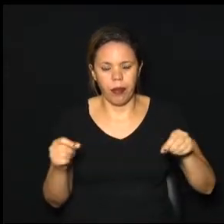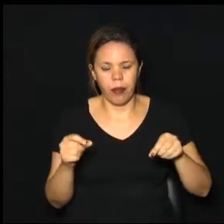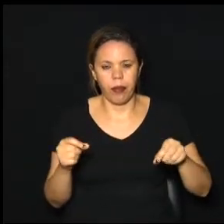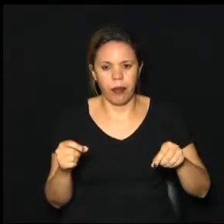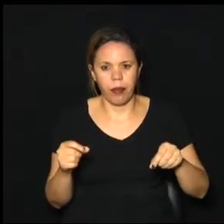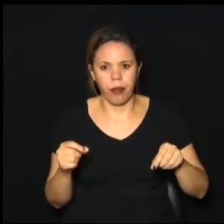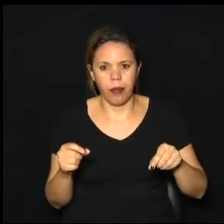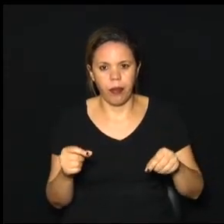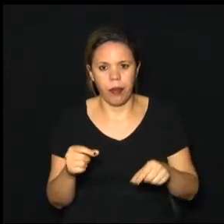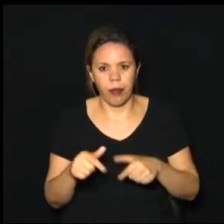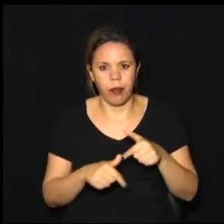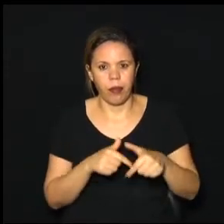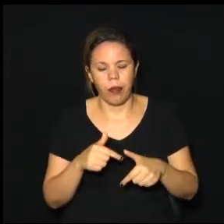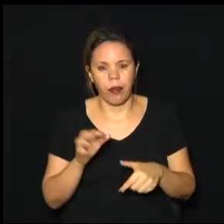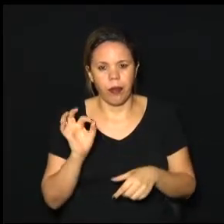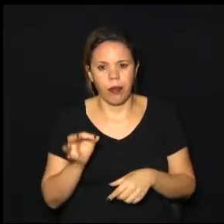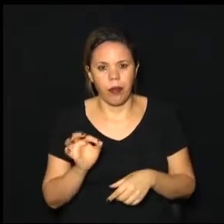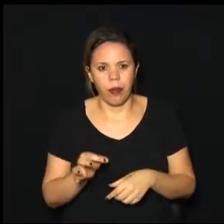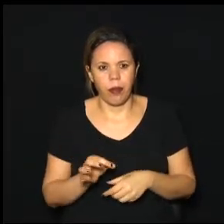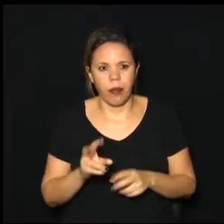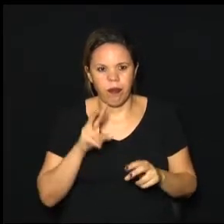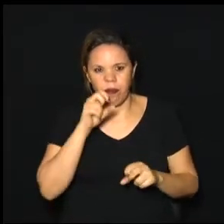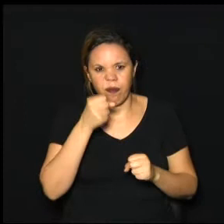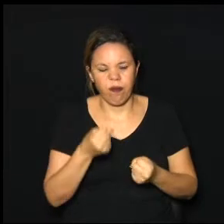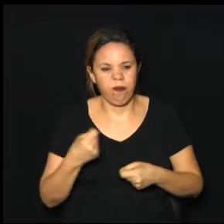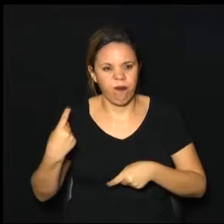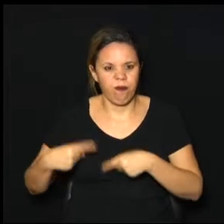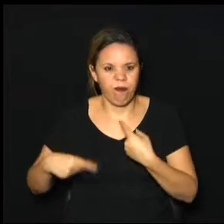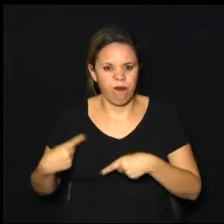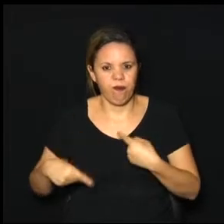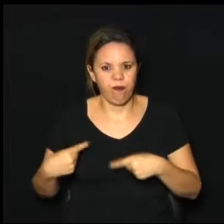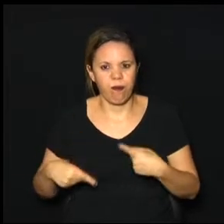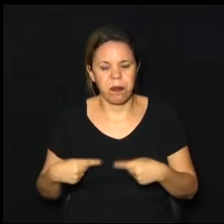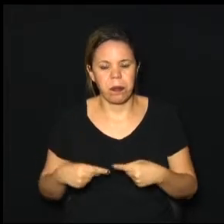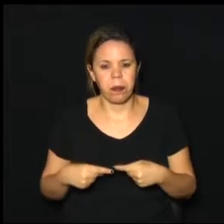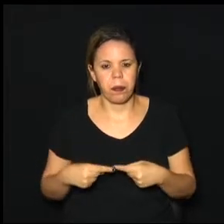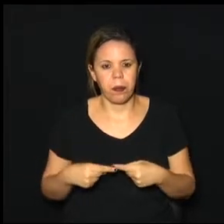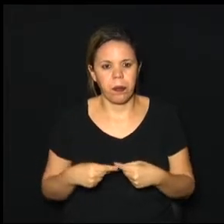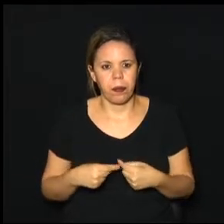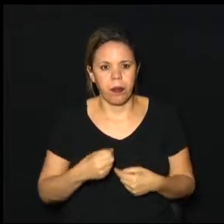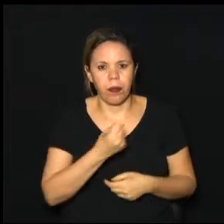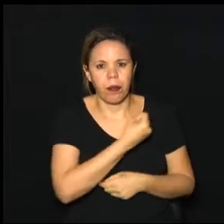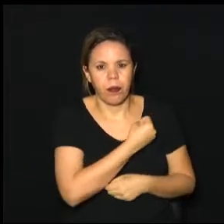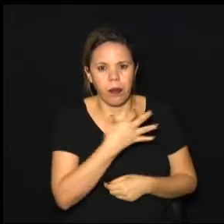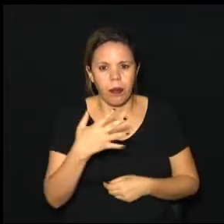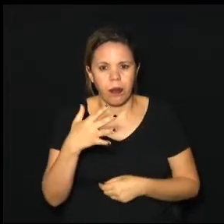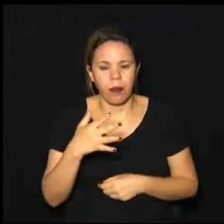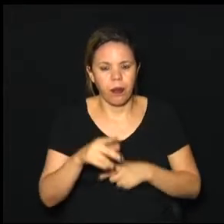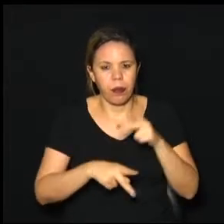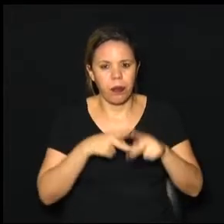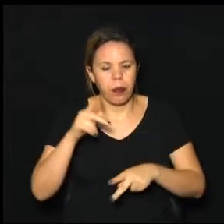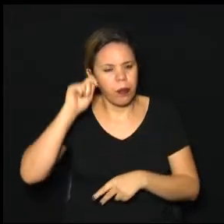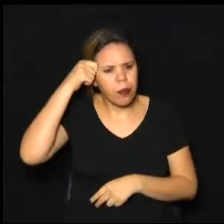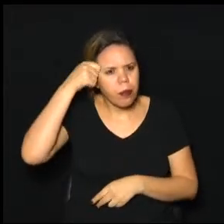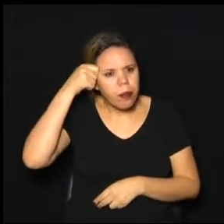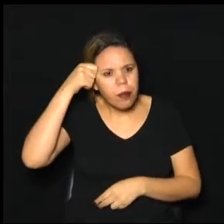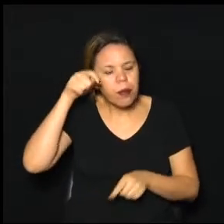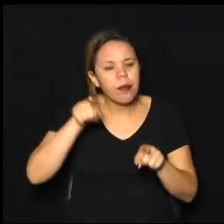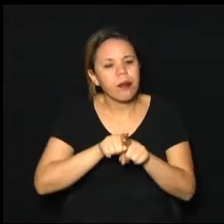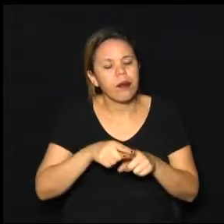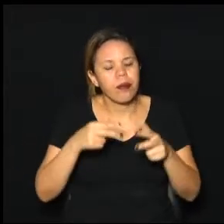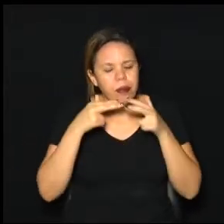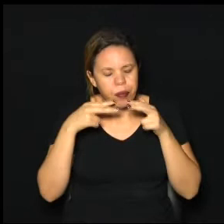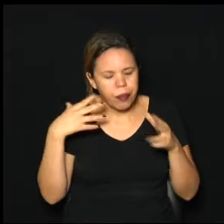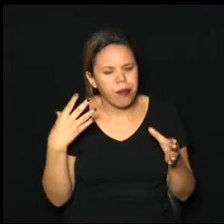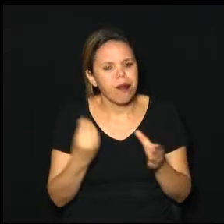bastante intensa, de maneira bastante forte, uma discussão de imposição de número de candidatos negros. Essa é uma